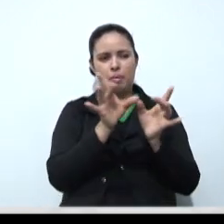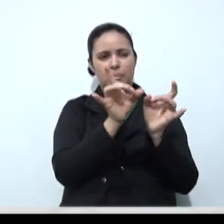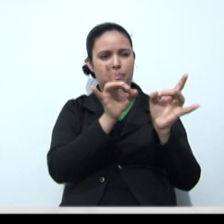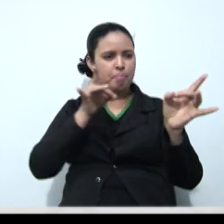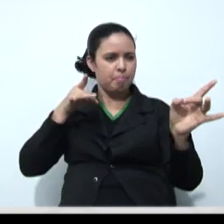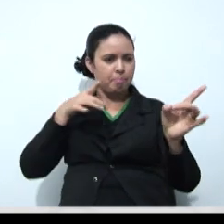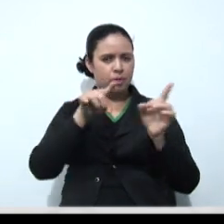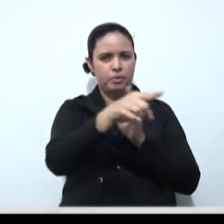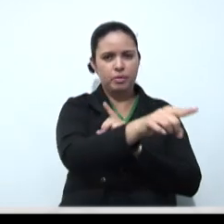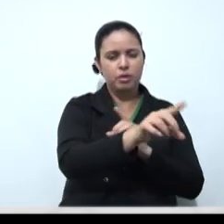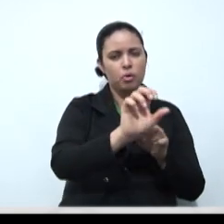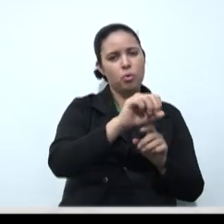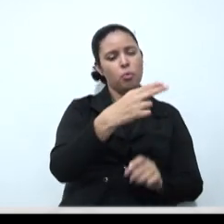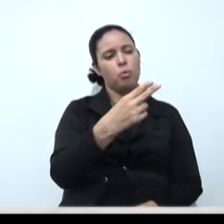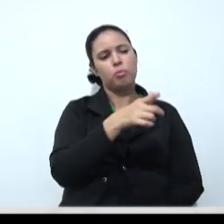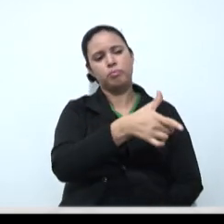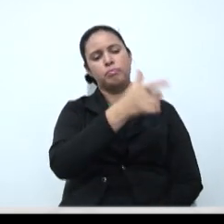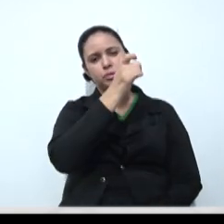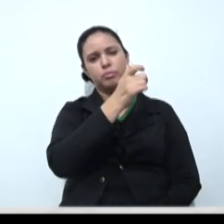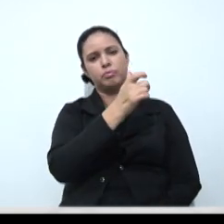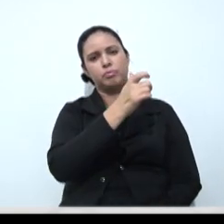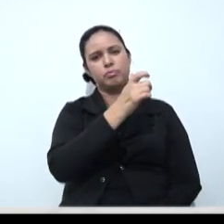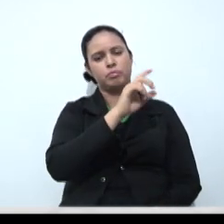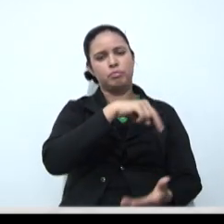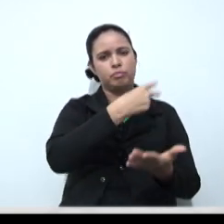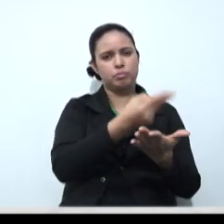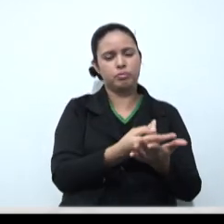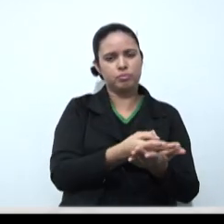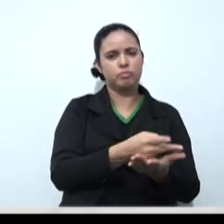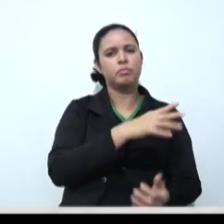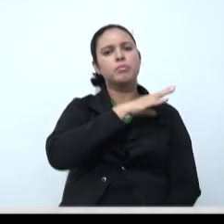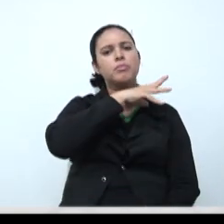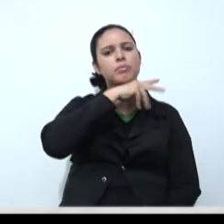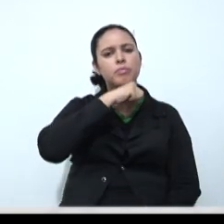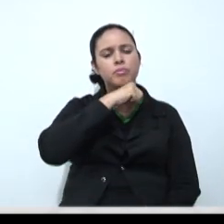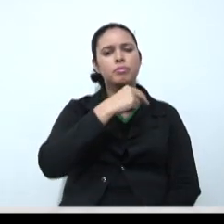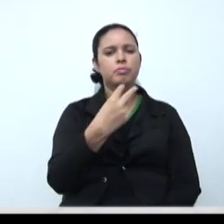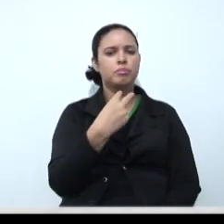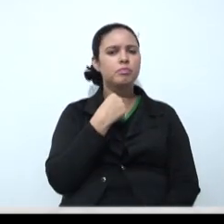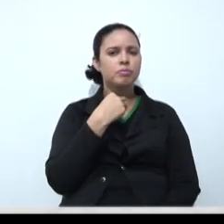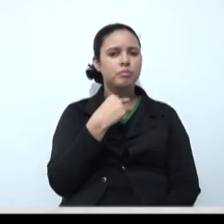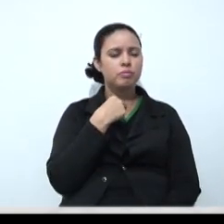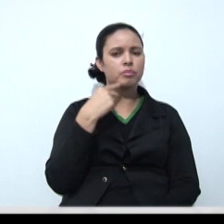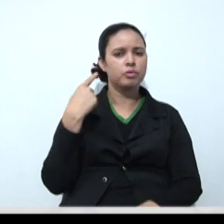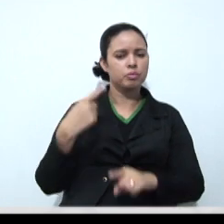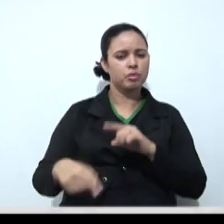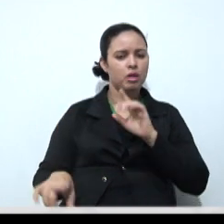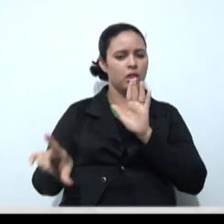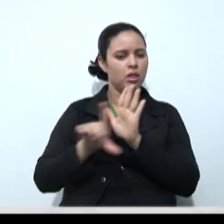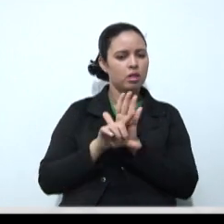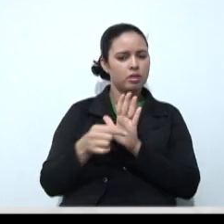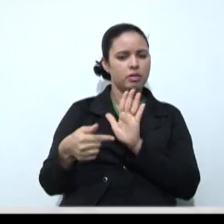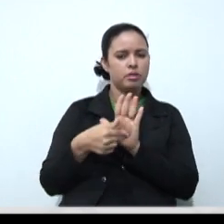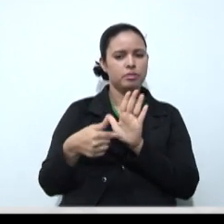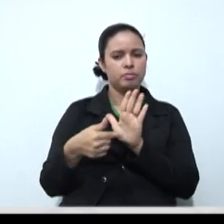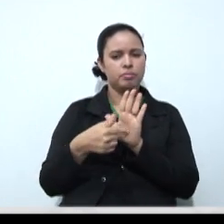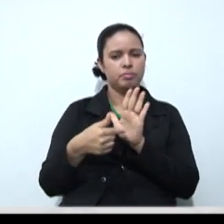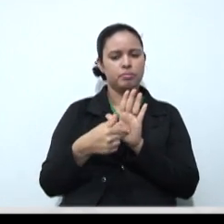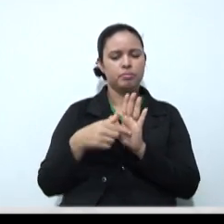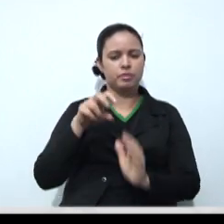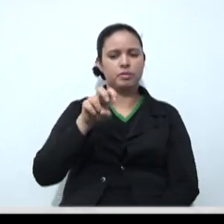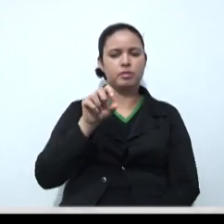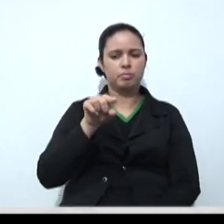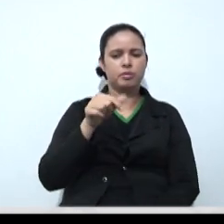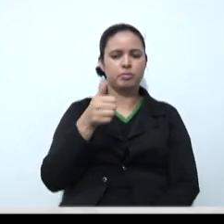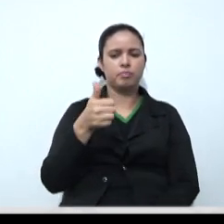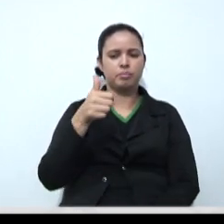do IBAMA. Então nós temos essa lei aí, além de tantas outras, mas essa ela já traz uma amplitude muito grande quanto